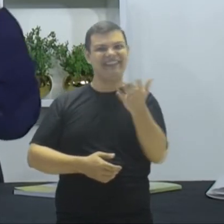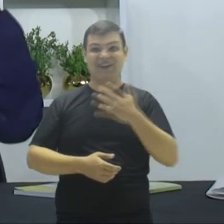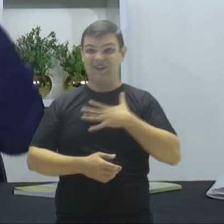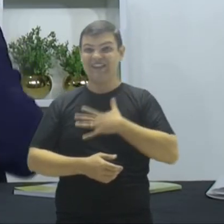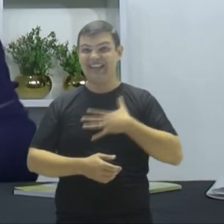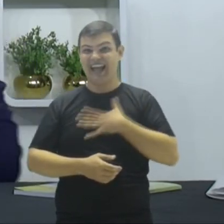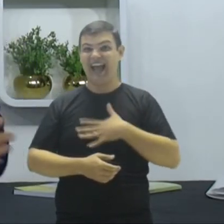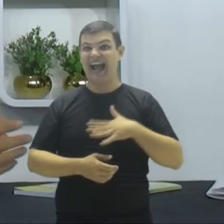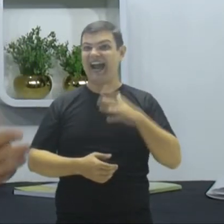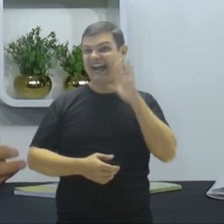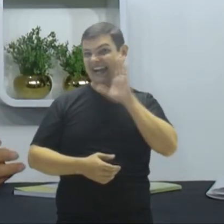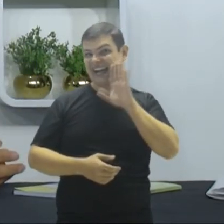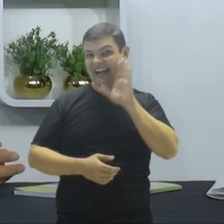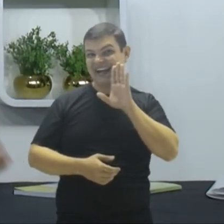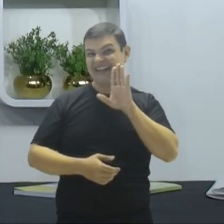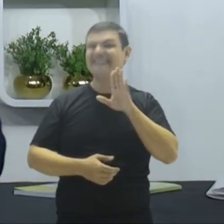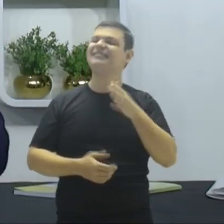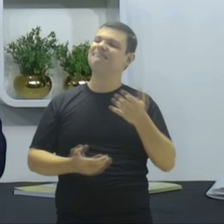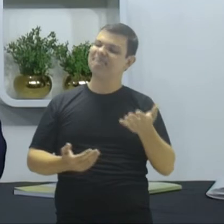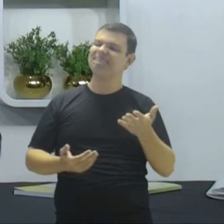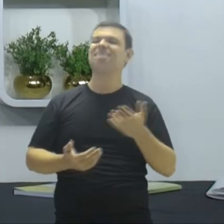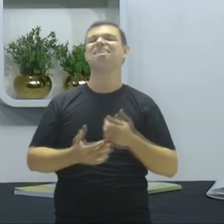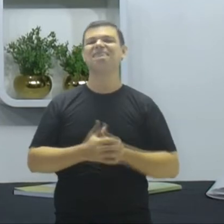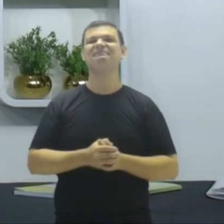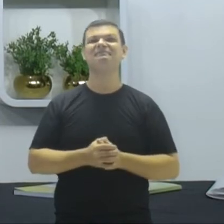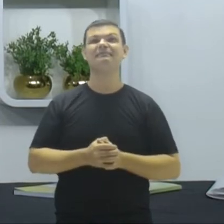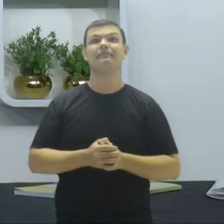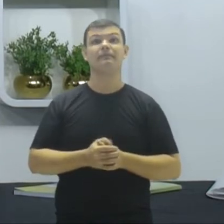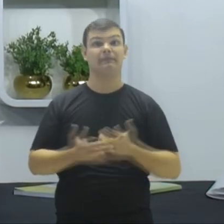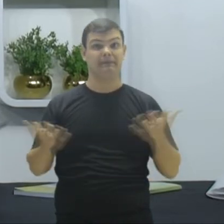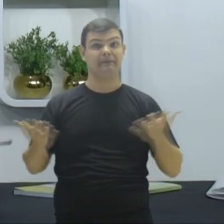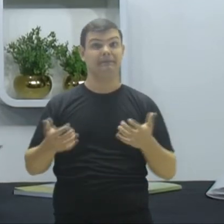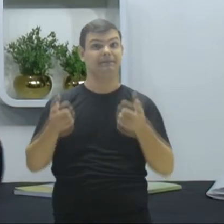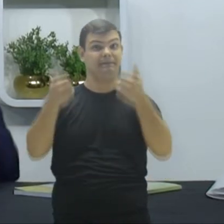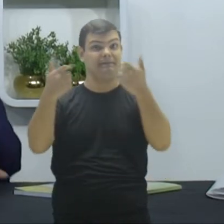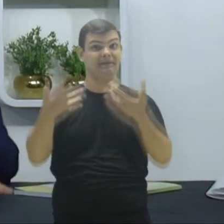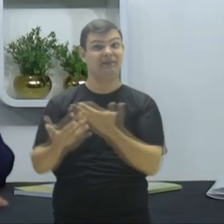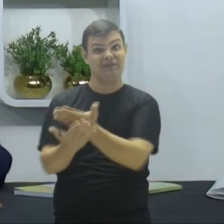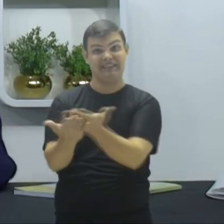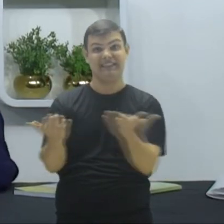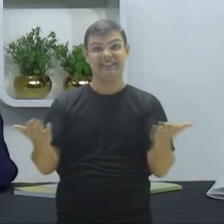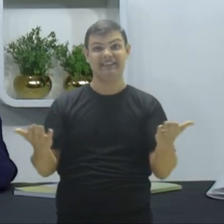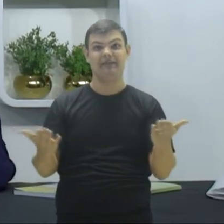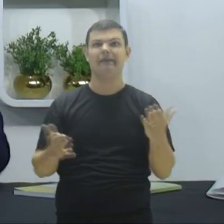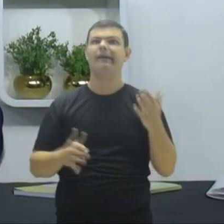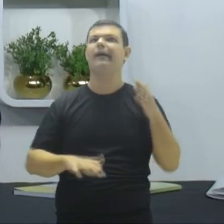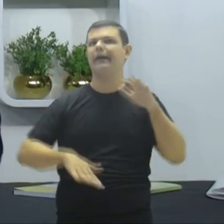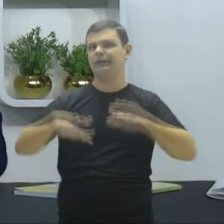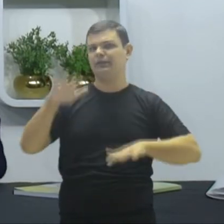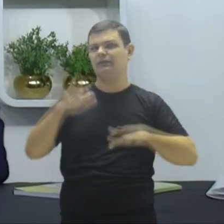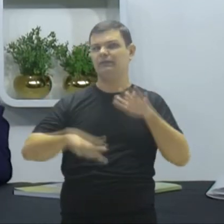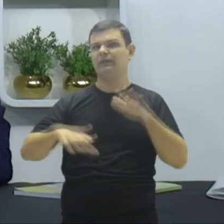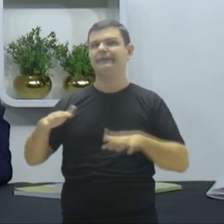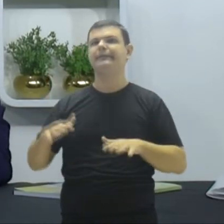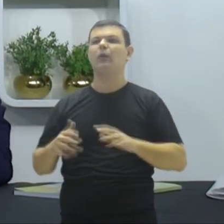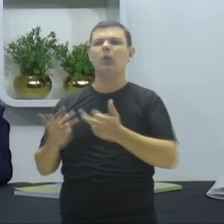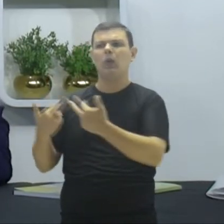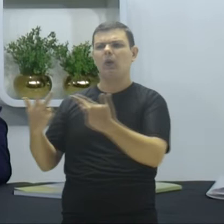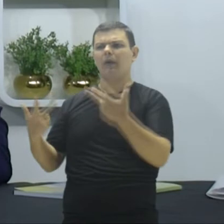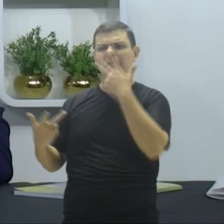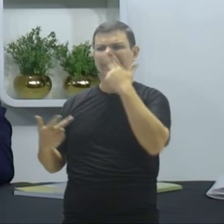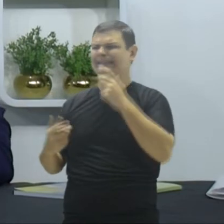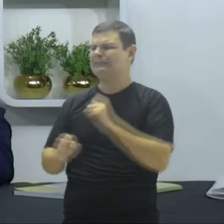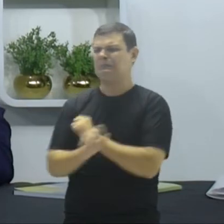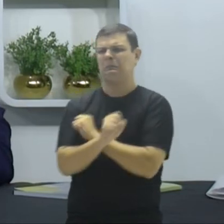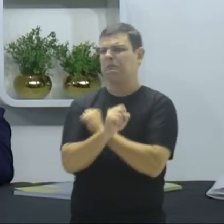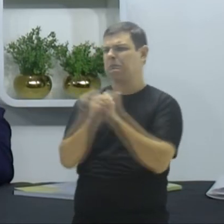curtiram? Eu espero que sim. Deixa eu falar uma coisa para vocês. Às vezes, as coisas parecem